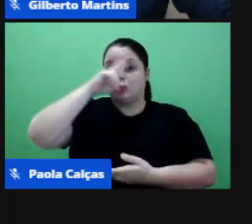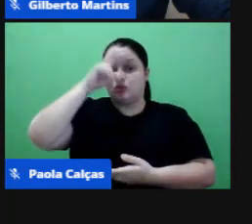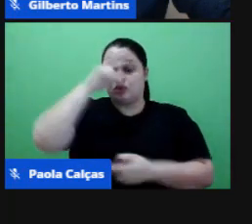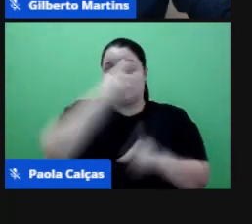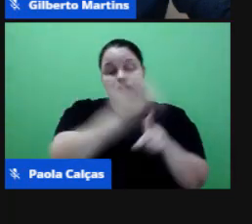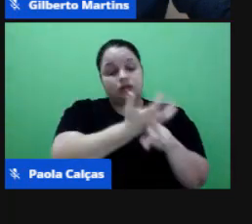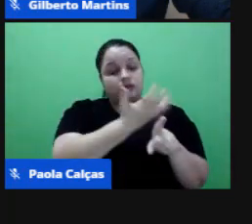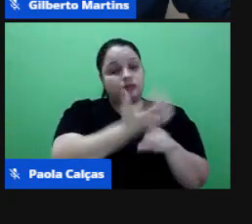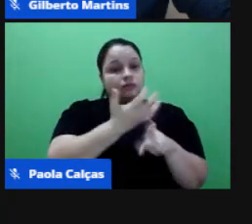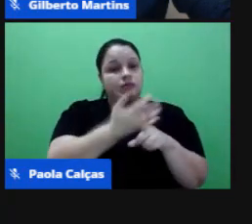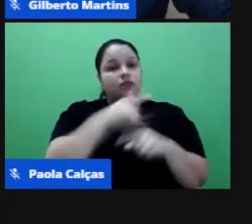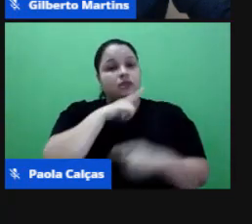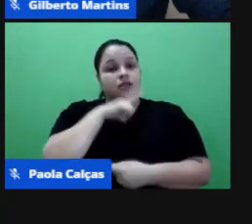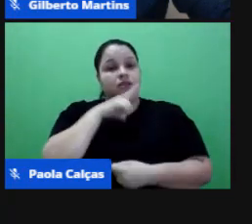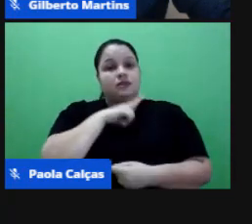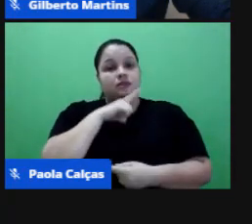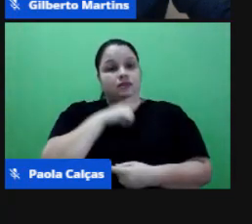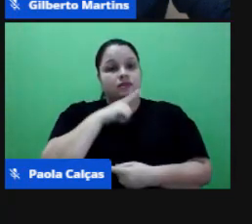sim, elencamos